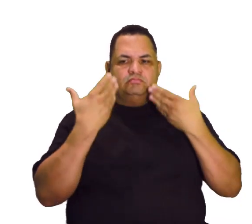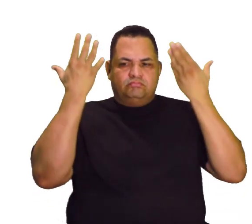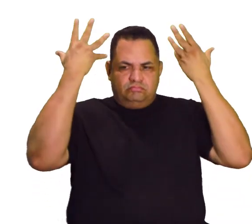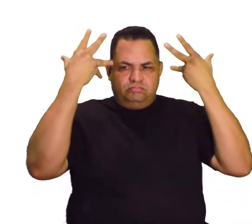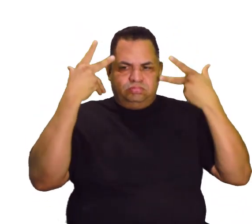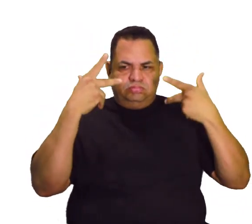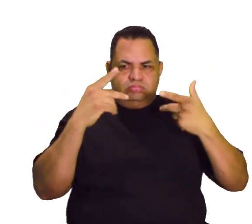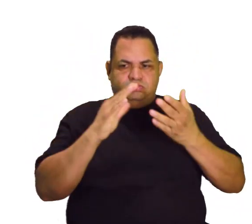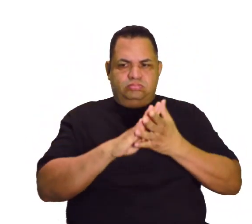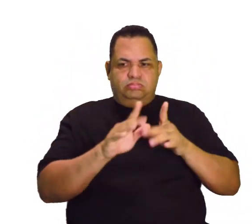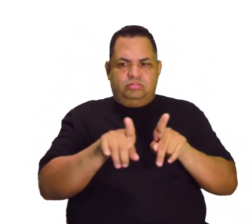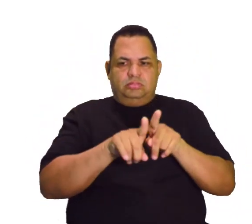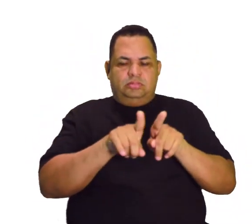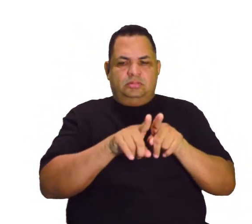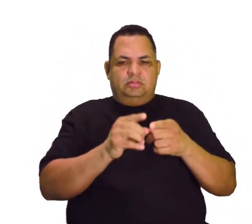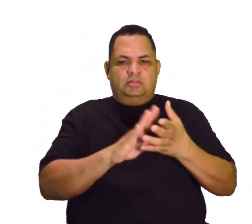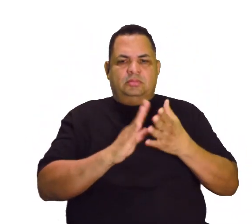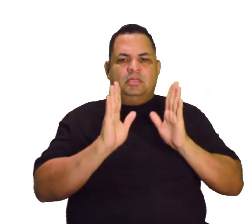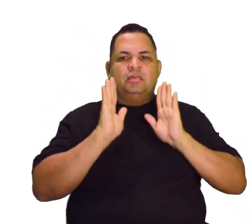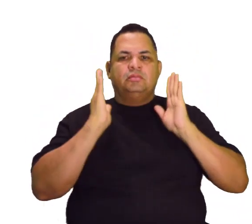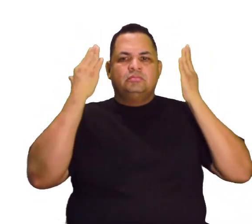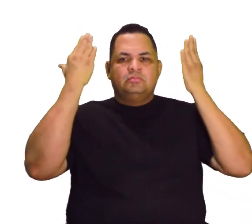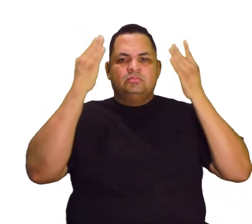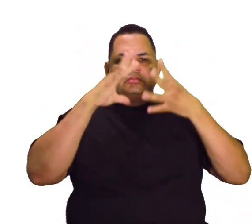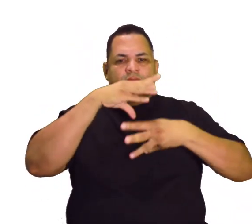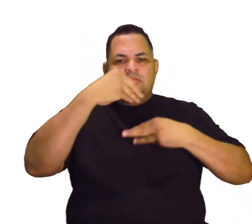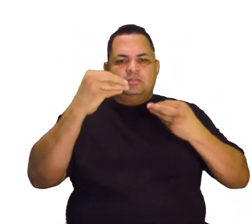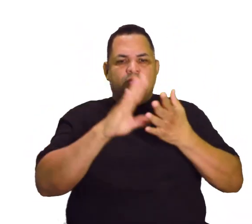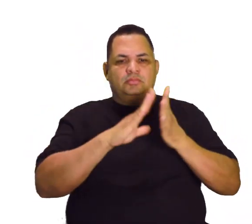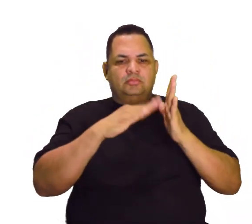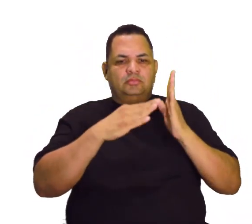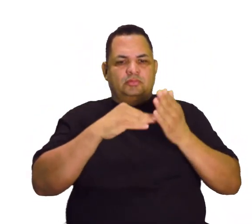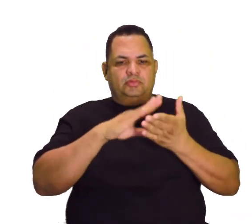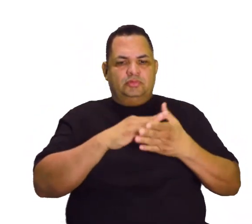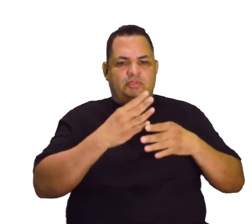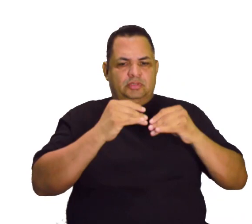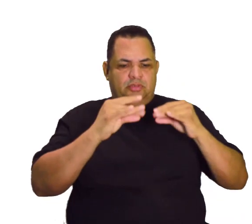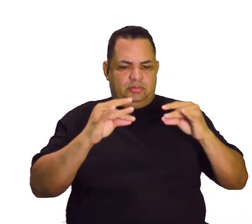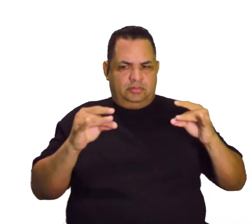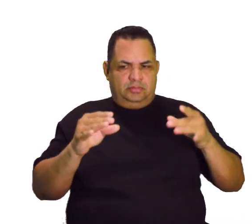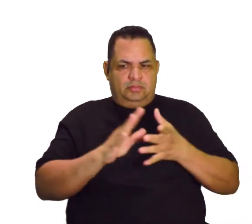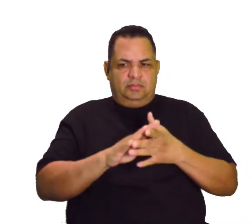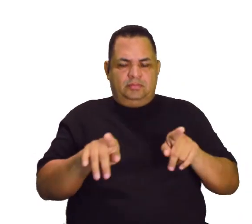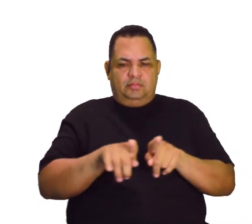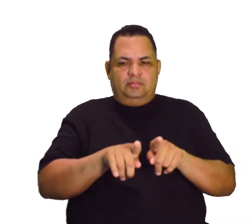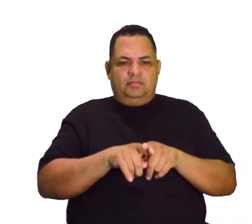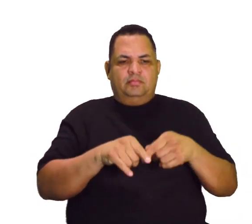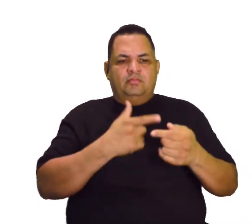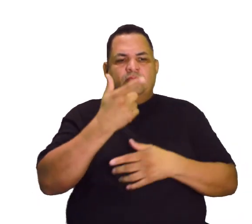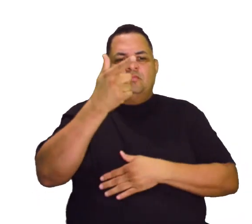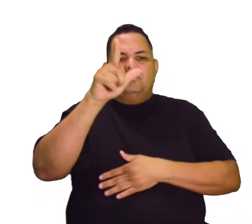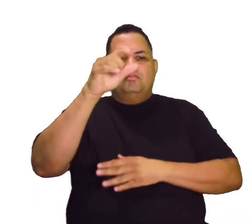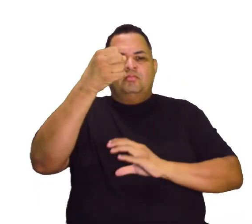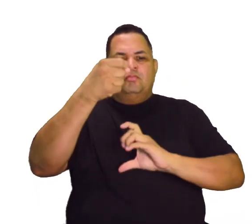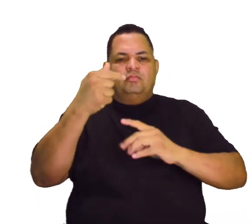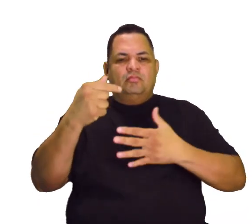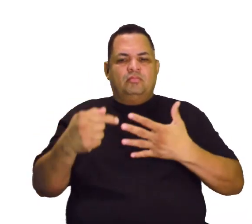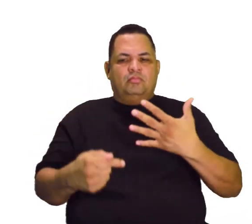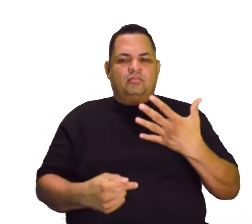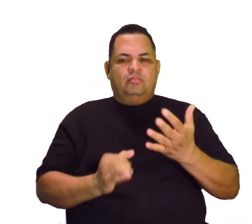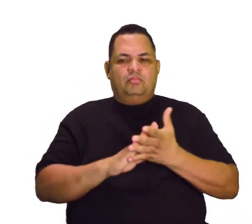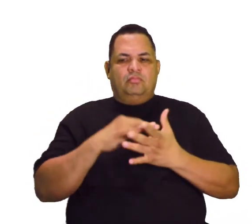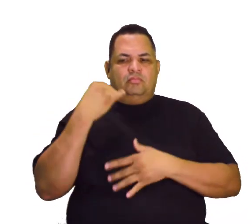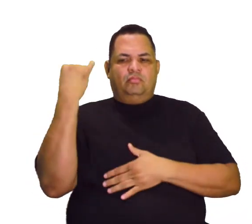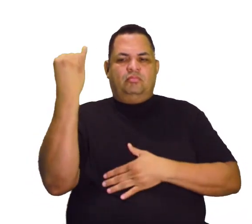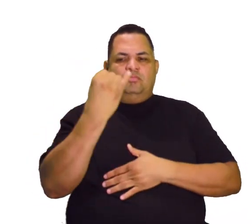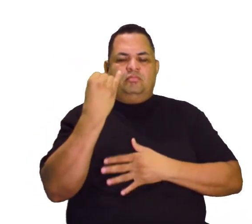plumagem, as tintas que eles criam, de pigmentações de matérias-primas. Então, outro aspecto importante